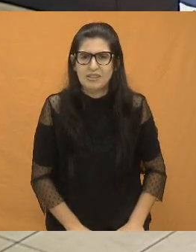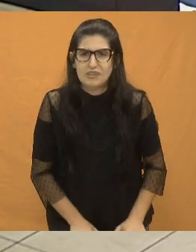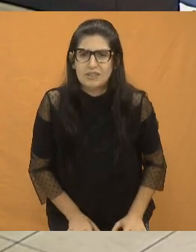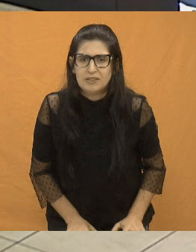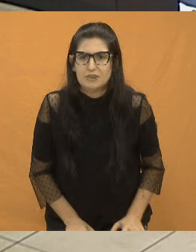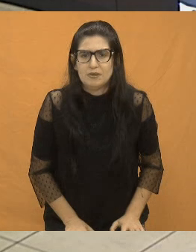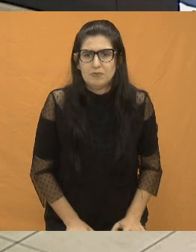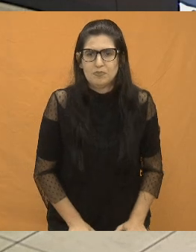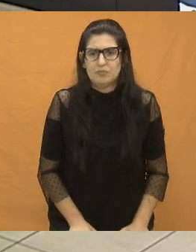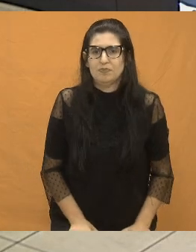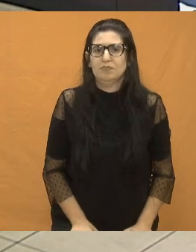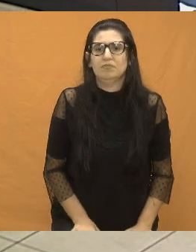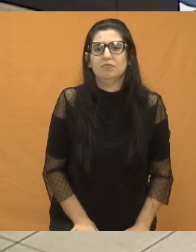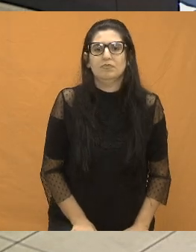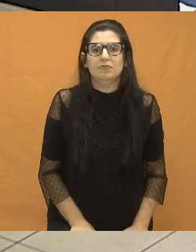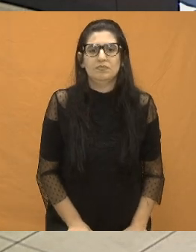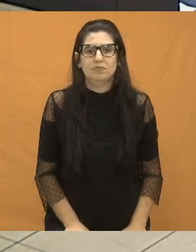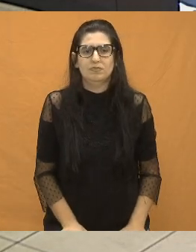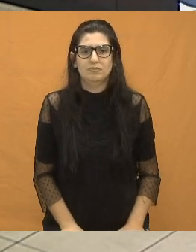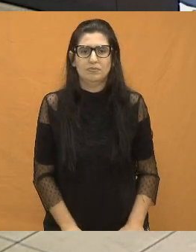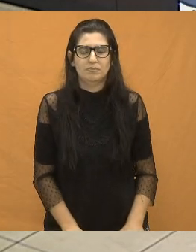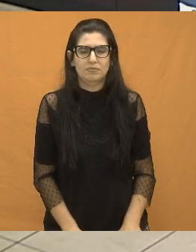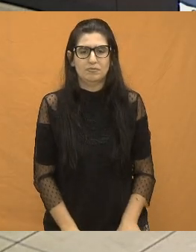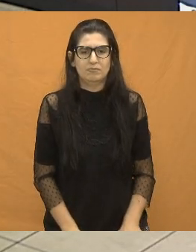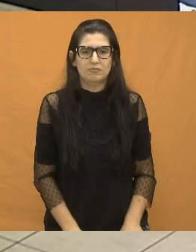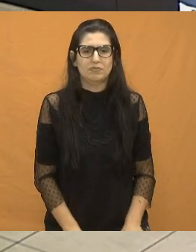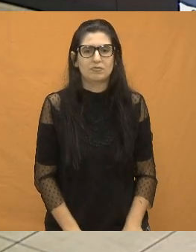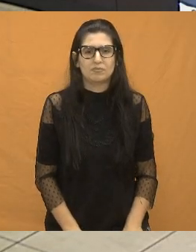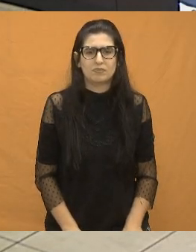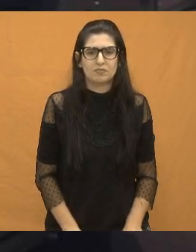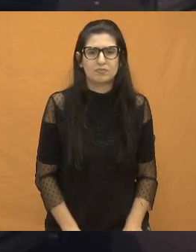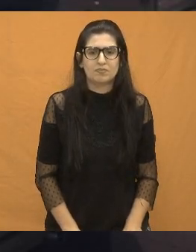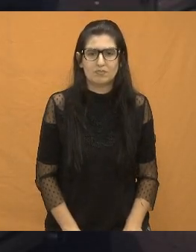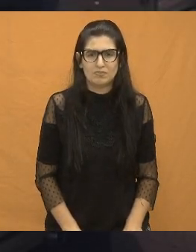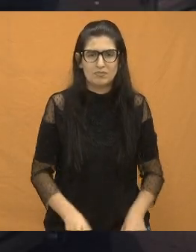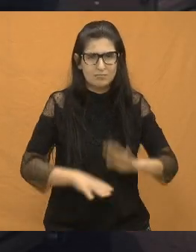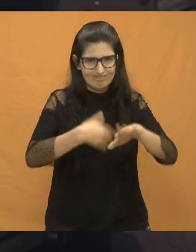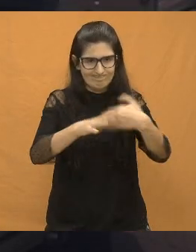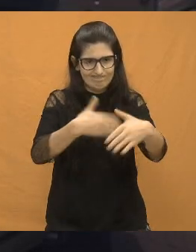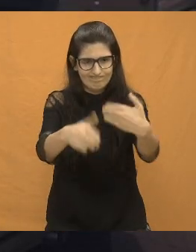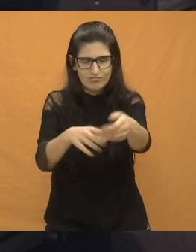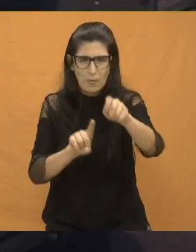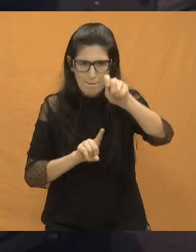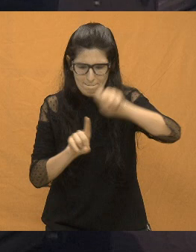Pode ter uma rebarba aí, né? Tá. Mas é pouco também. Então...